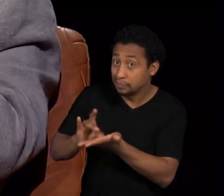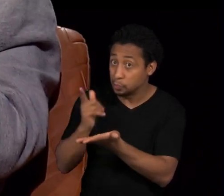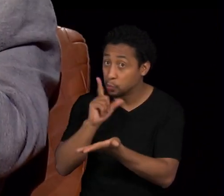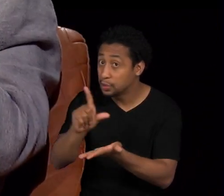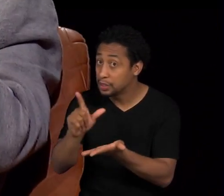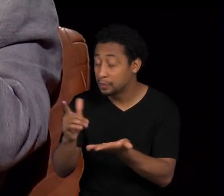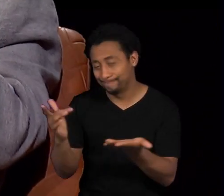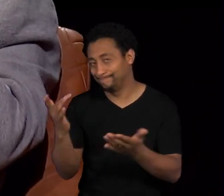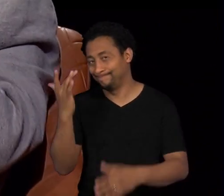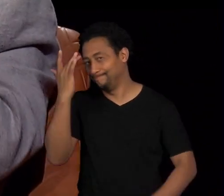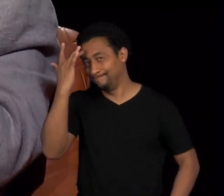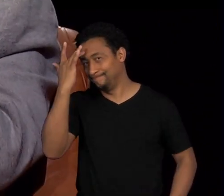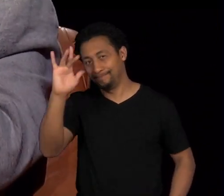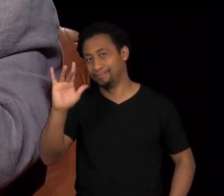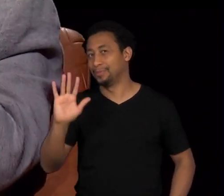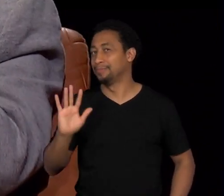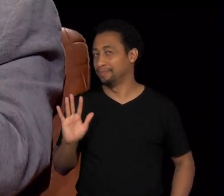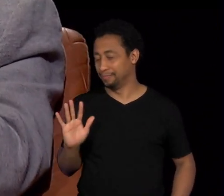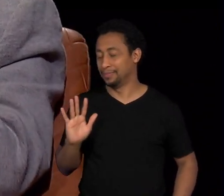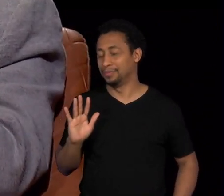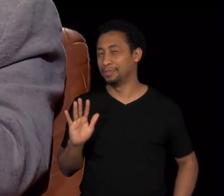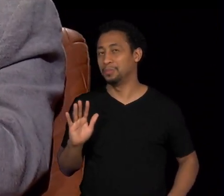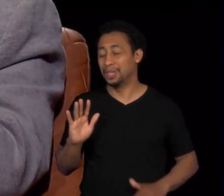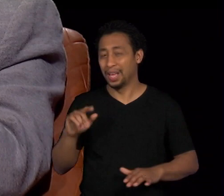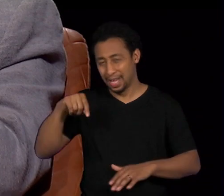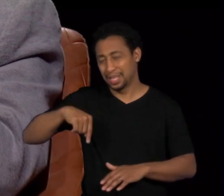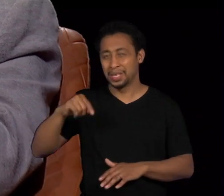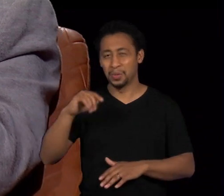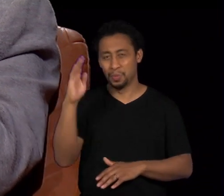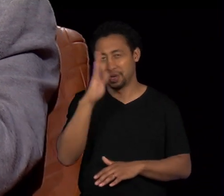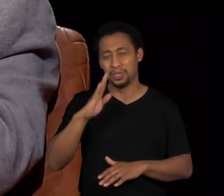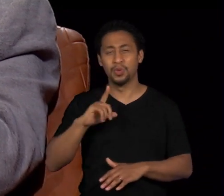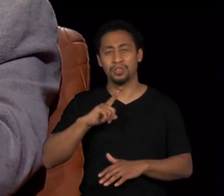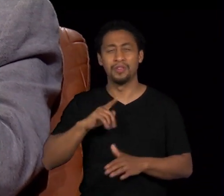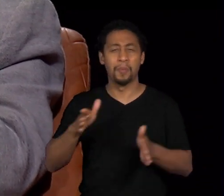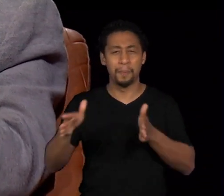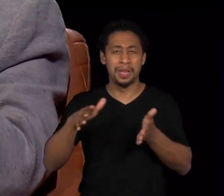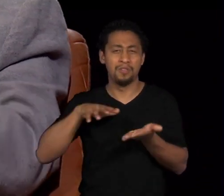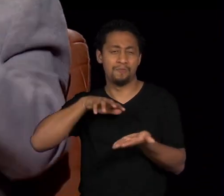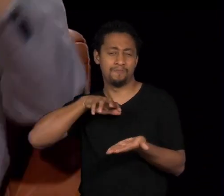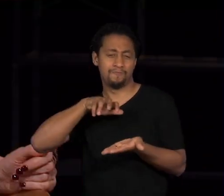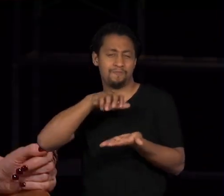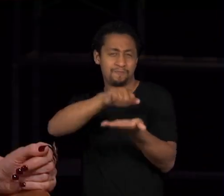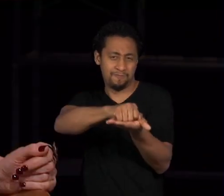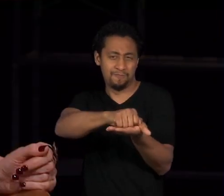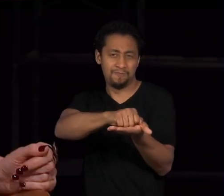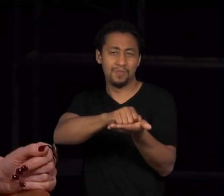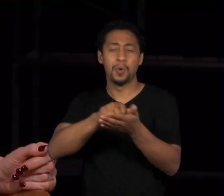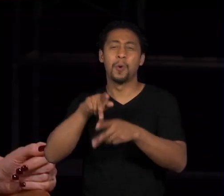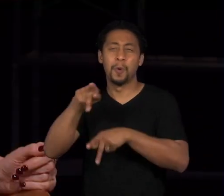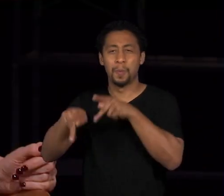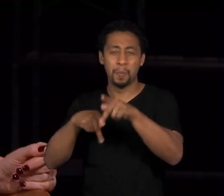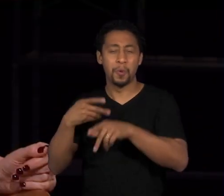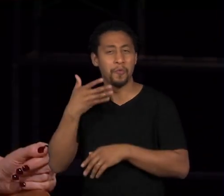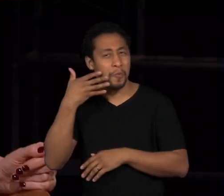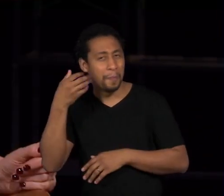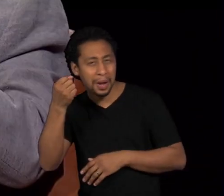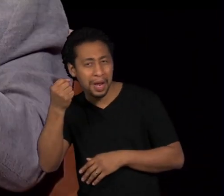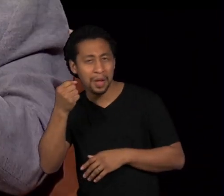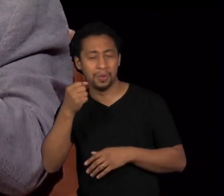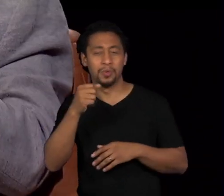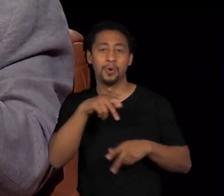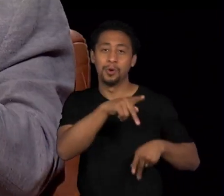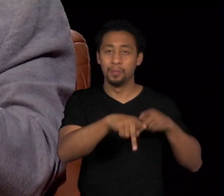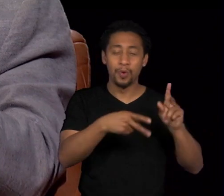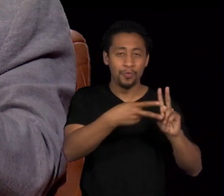acho que certas características da nossa colonização dos povos bantos né os povos Tupis principalmente